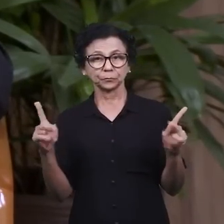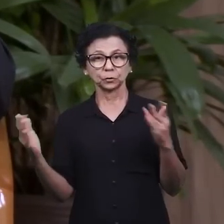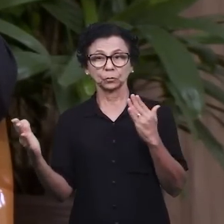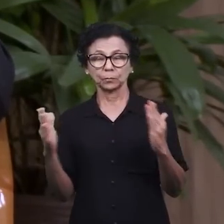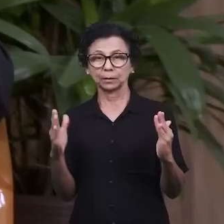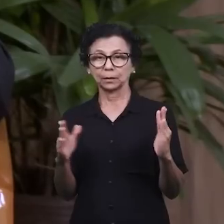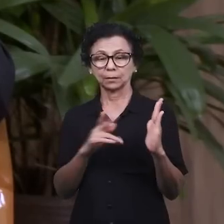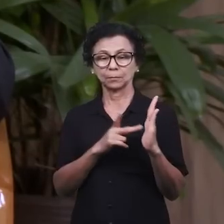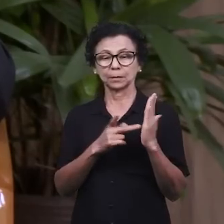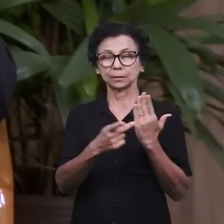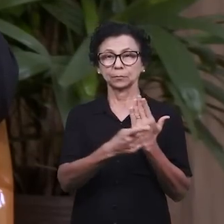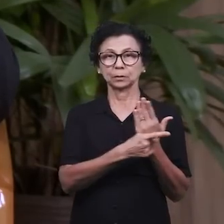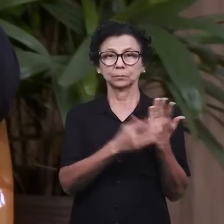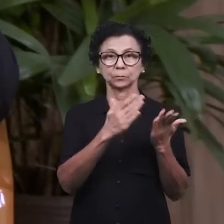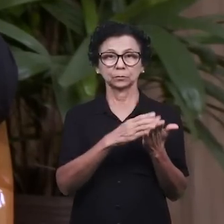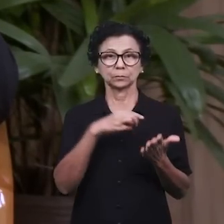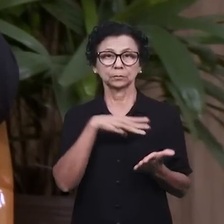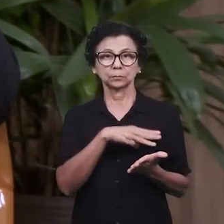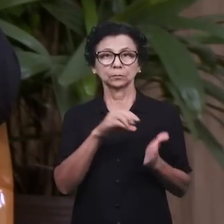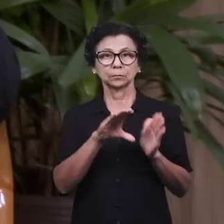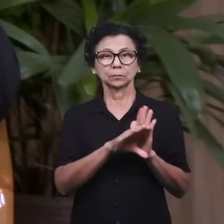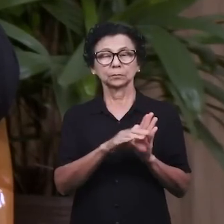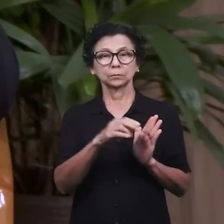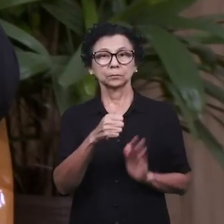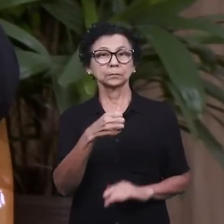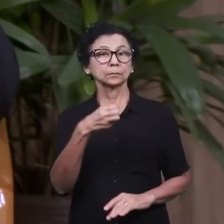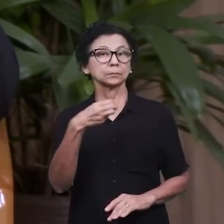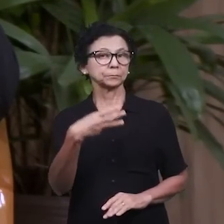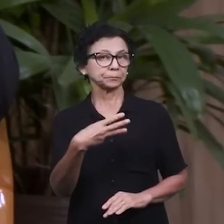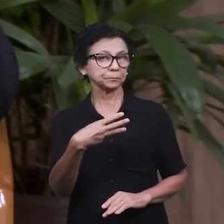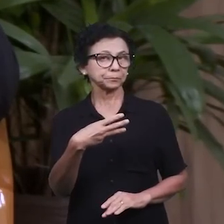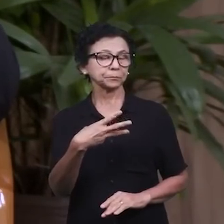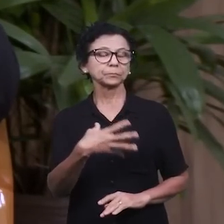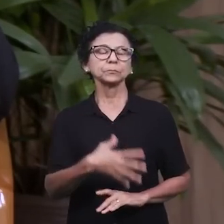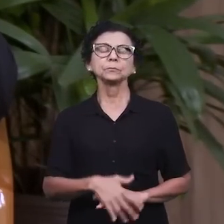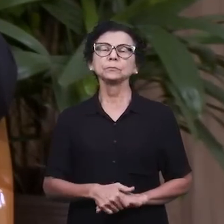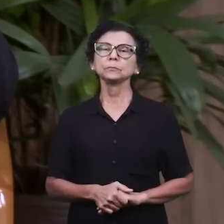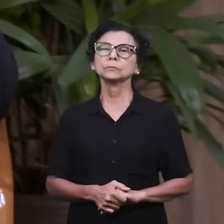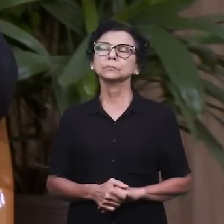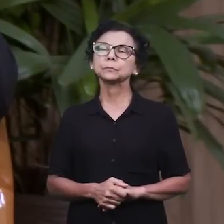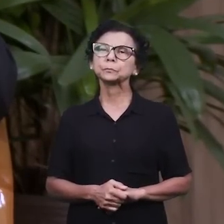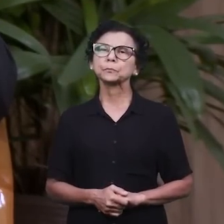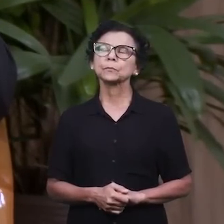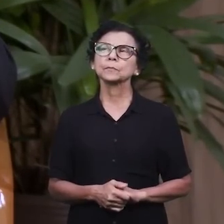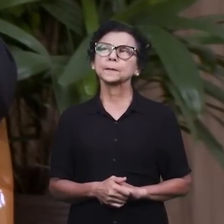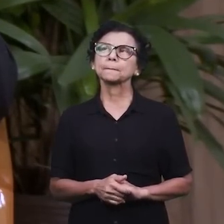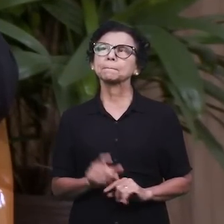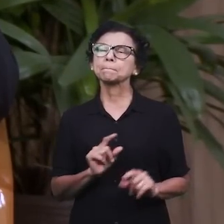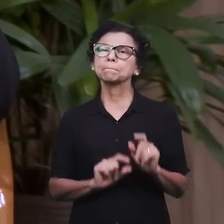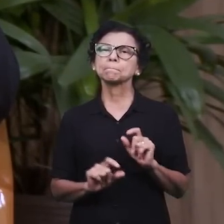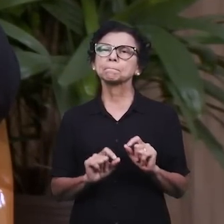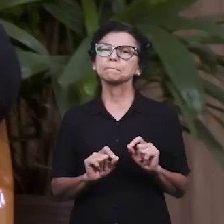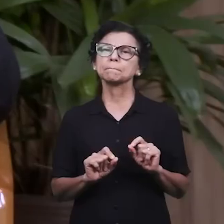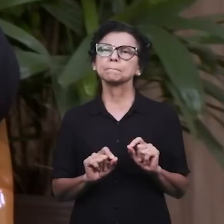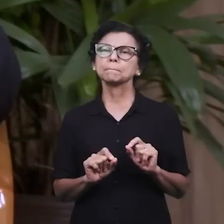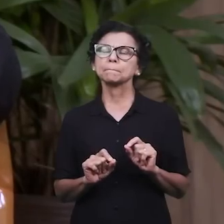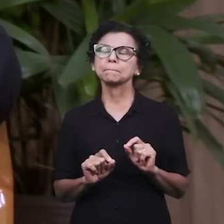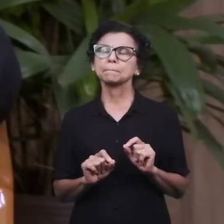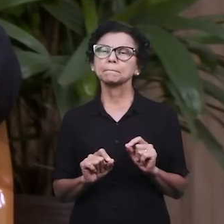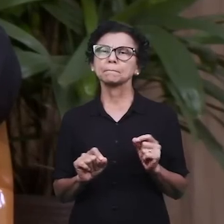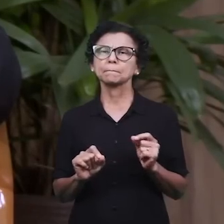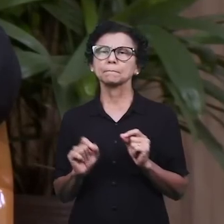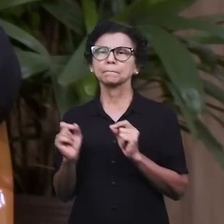e que nós já trouxemos aqui, inclusive em edições anteriores do programa, entre as 7 cartas que estão escritas no livro do Apocalipse